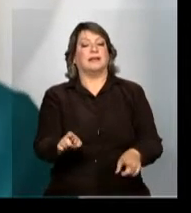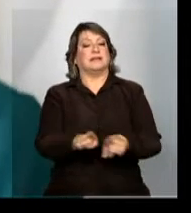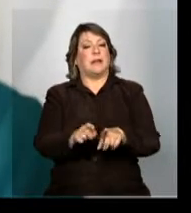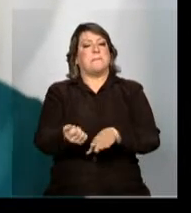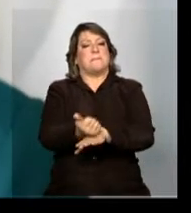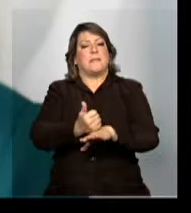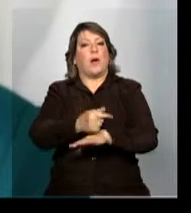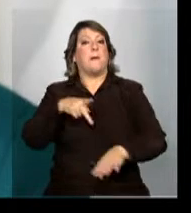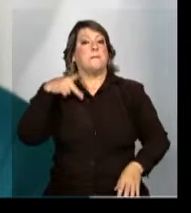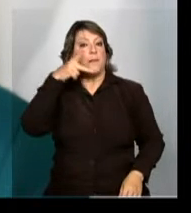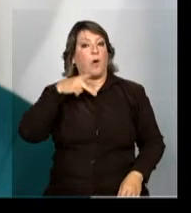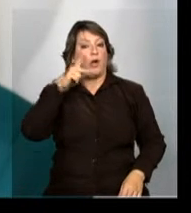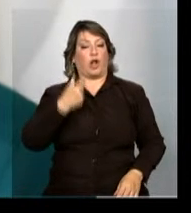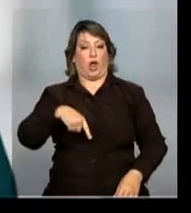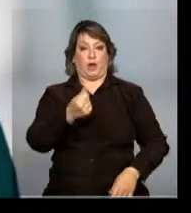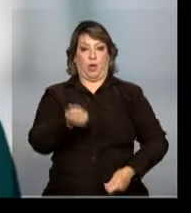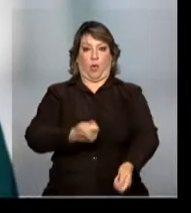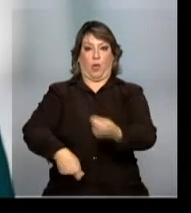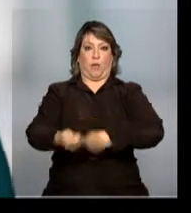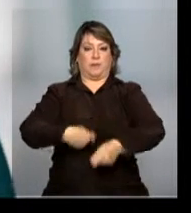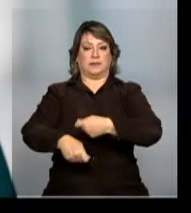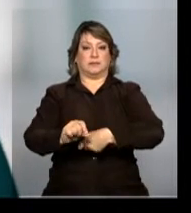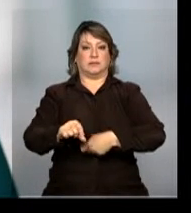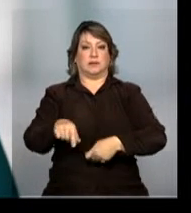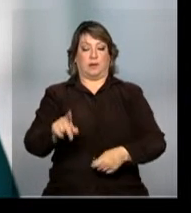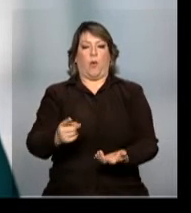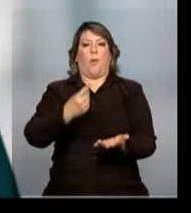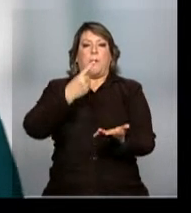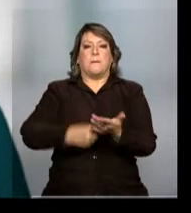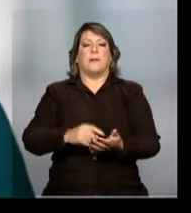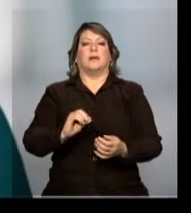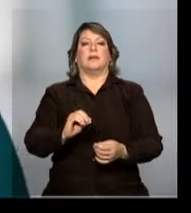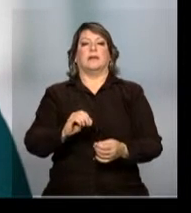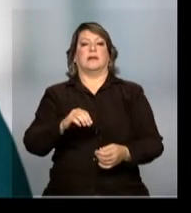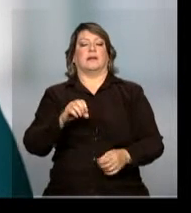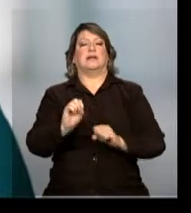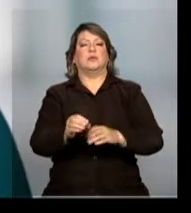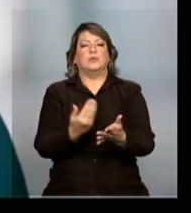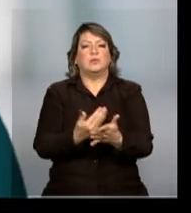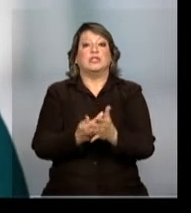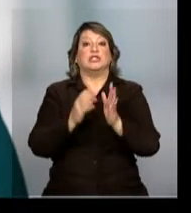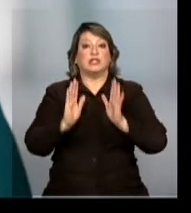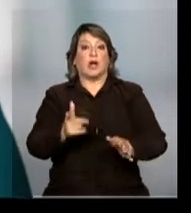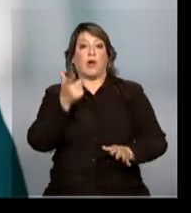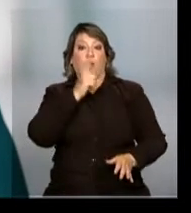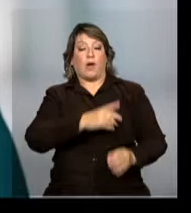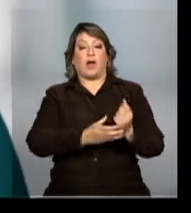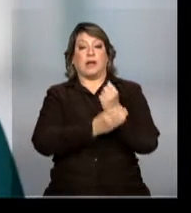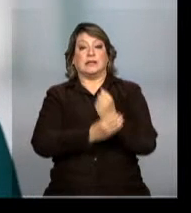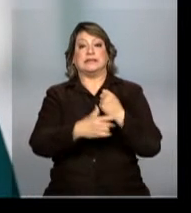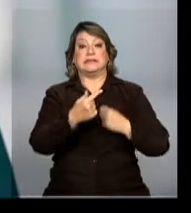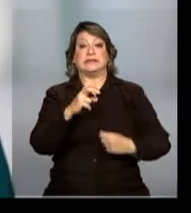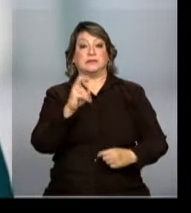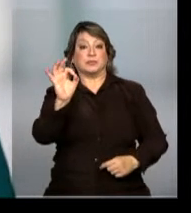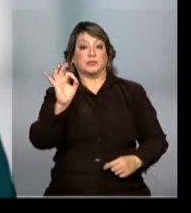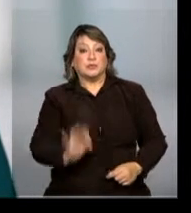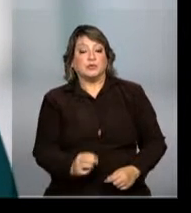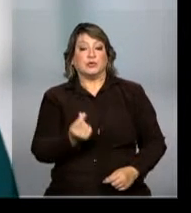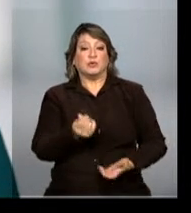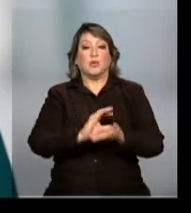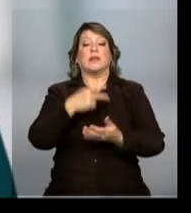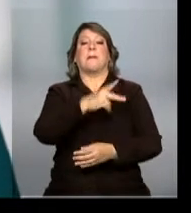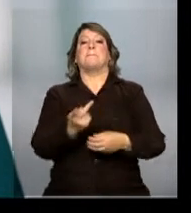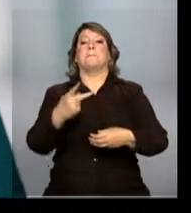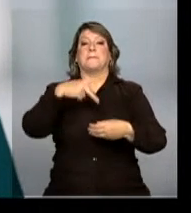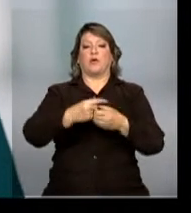política e à nossa economia o pacto da educação já garantiu 75% dos royalties do petróleo